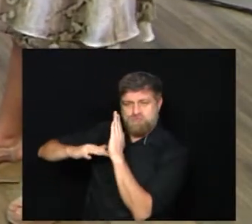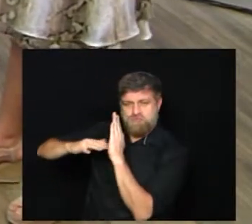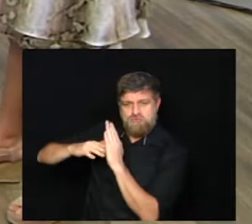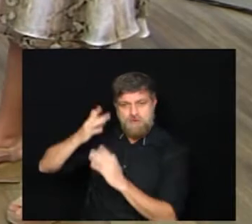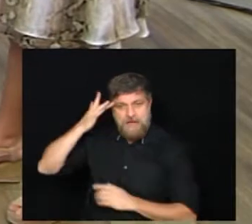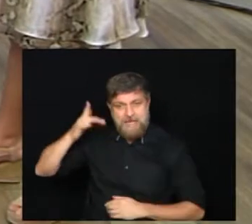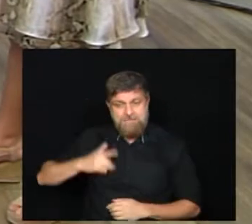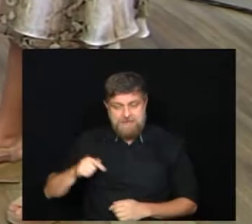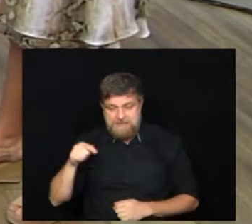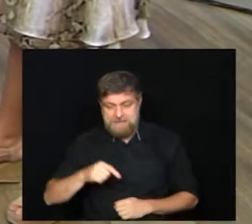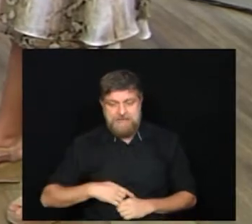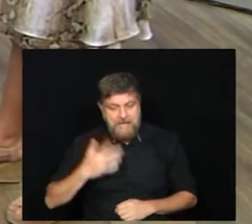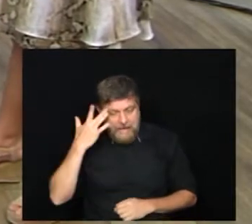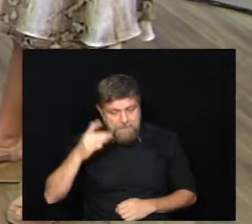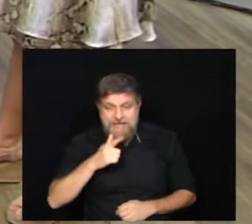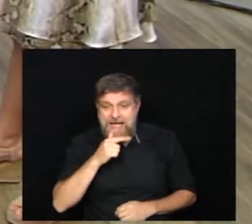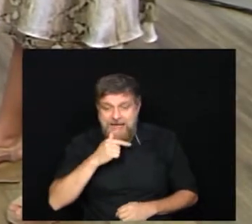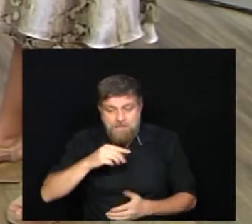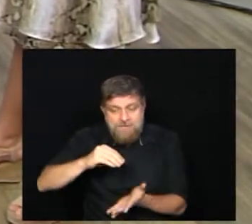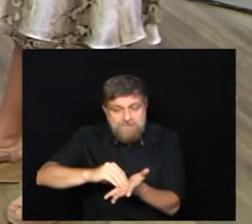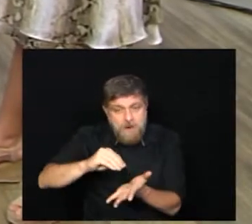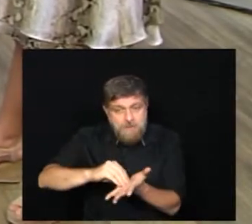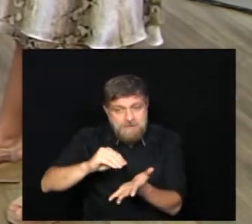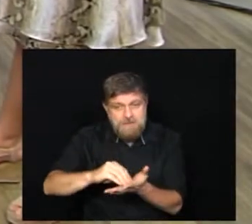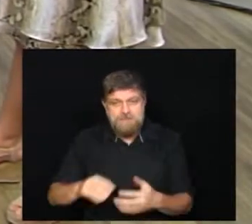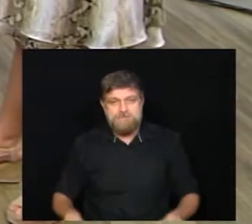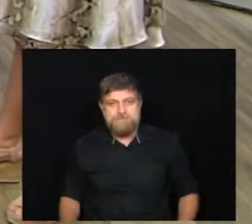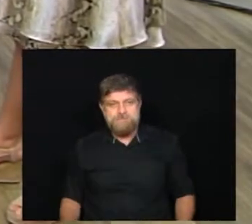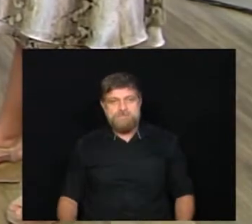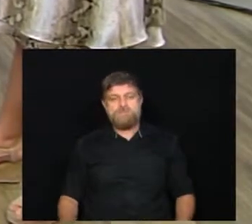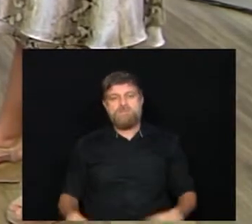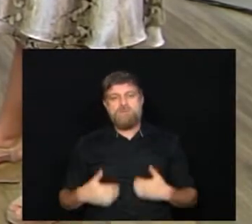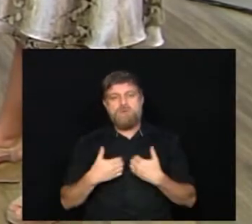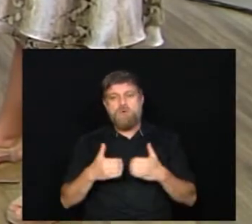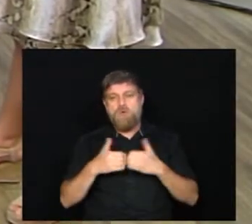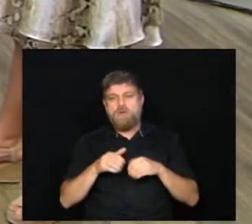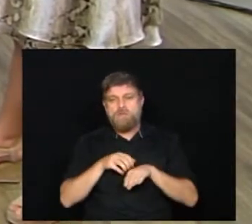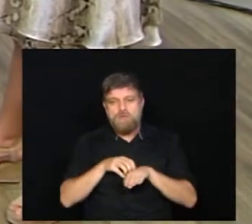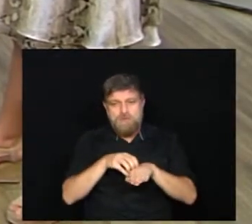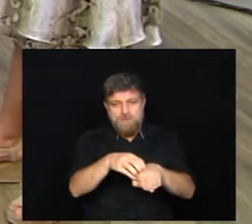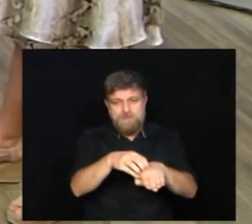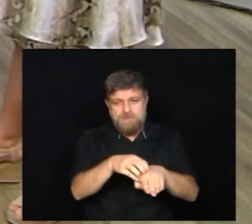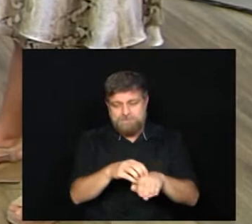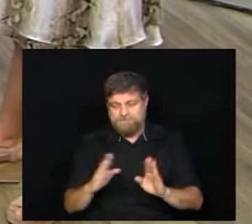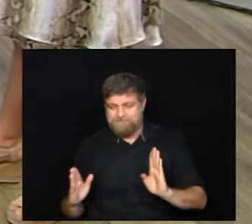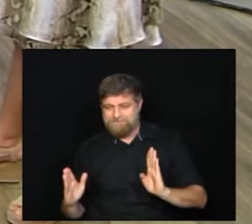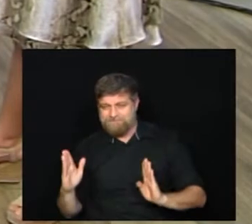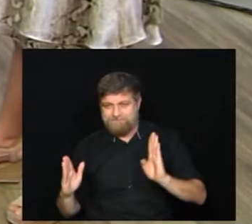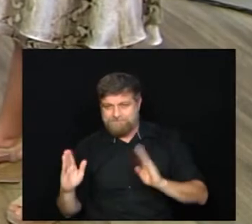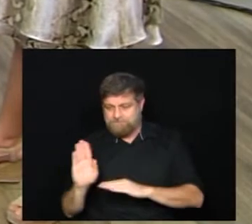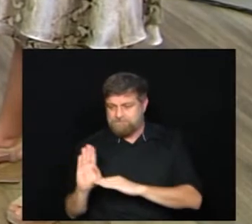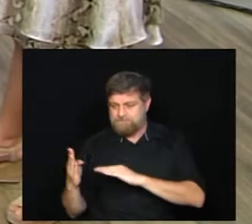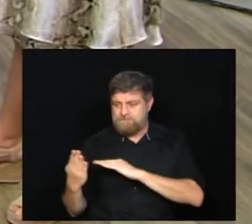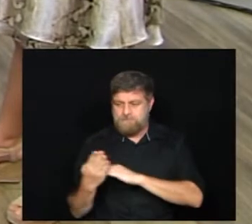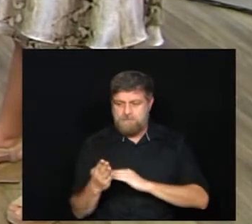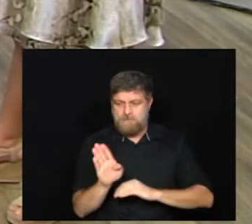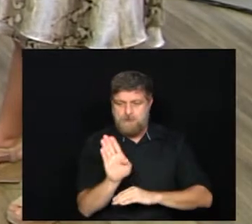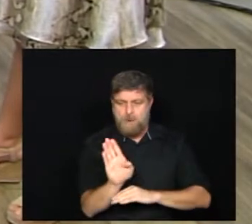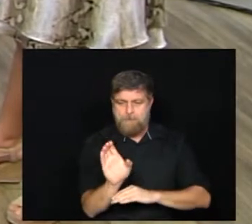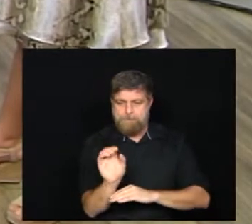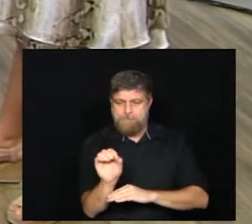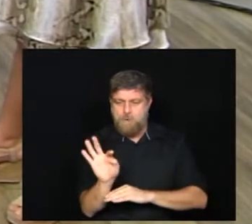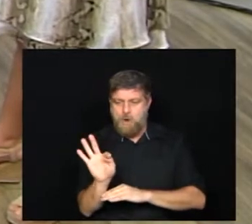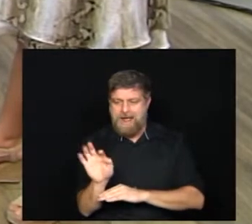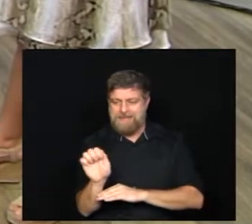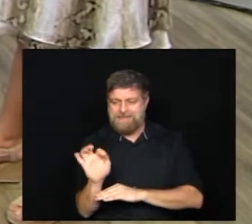água no dia de amanhã. Vamos falar um pouquinho sobre transporte agora, porque tem trecho importante do bairro Botafogo que vai